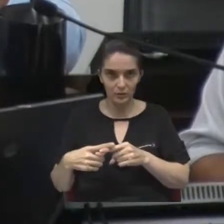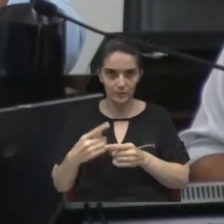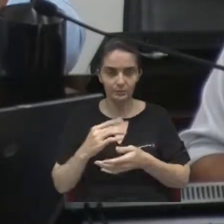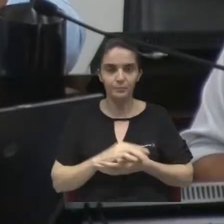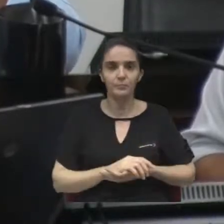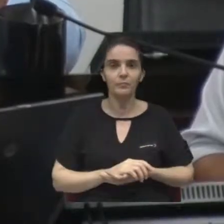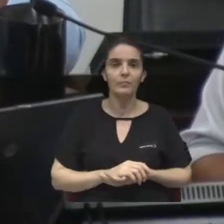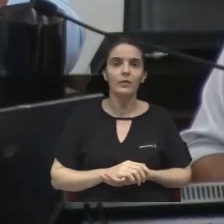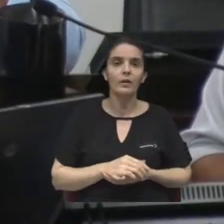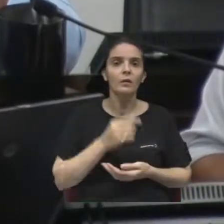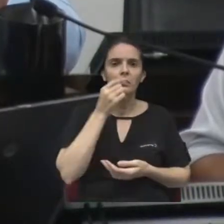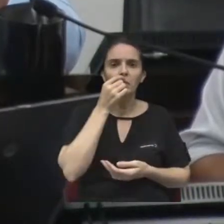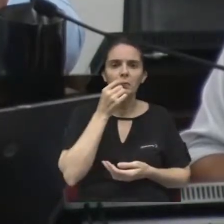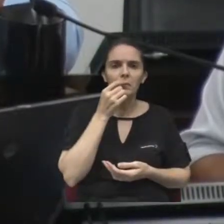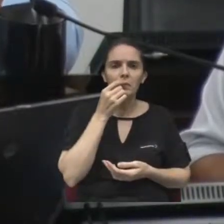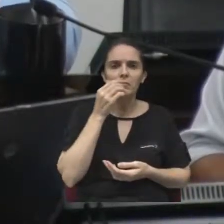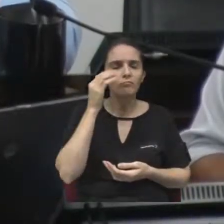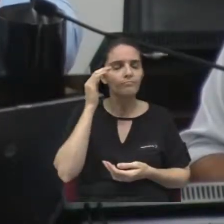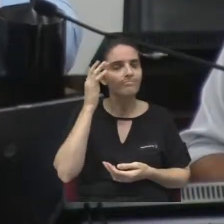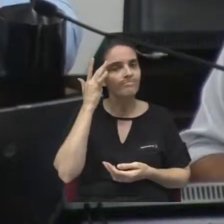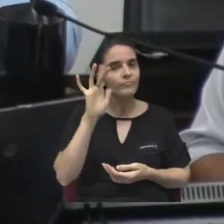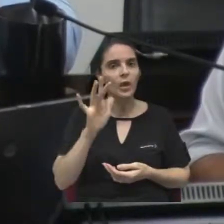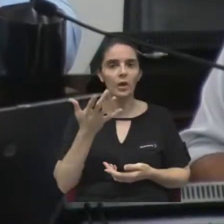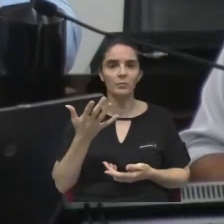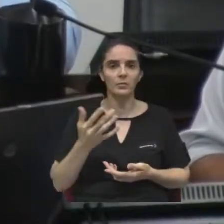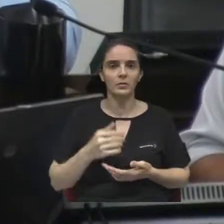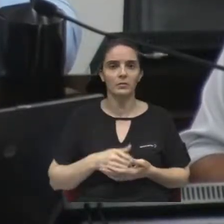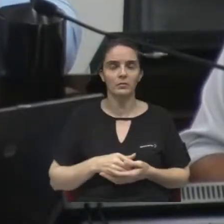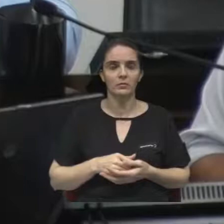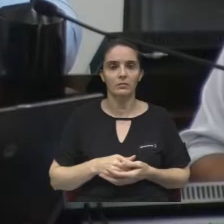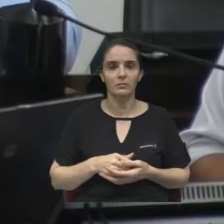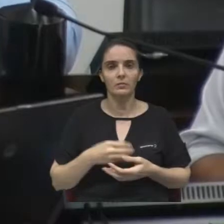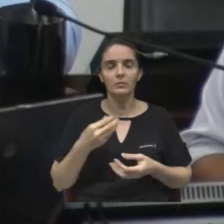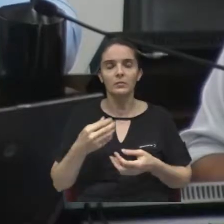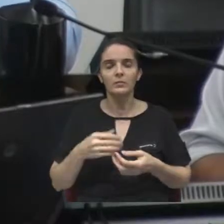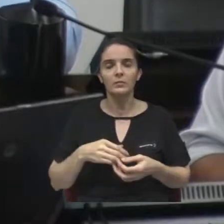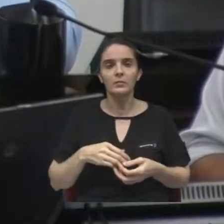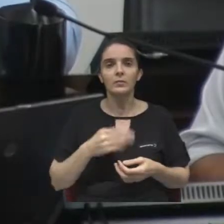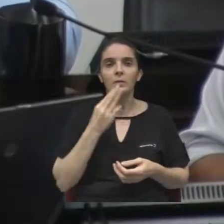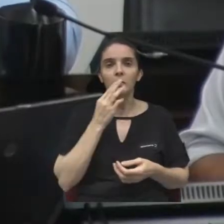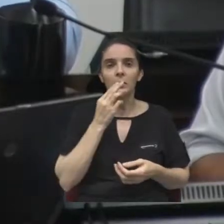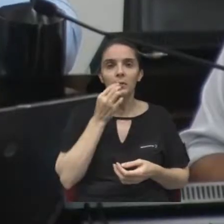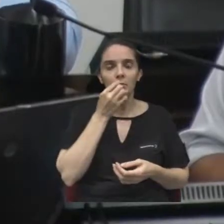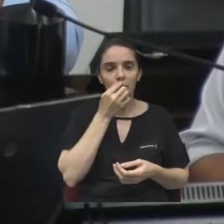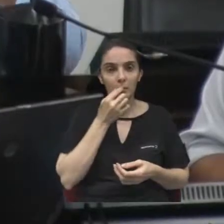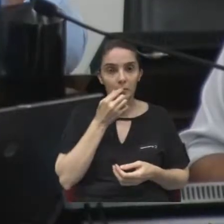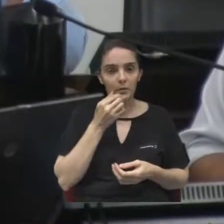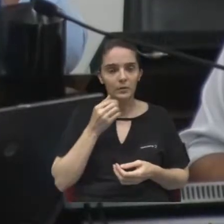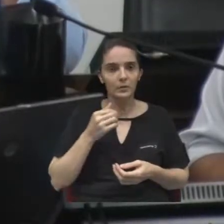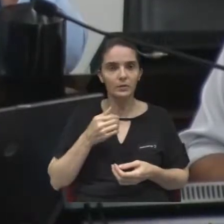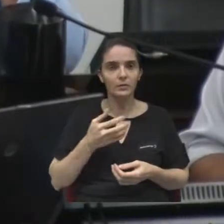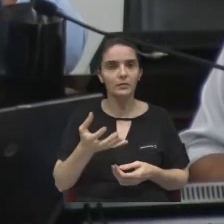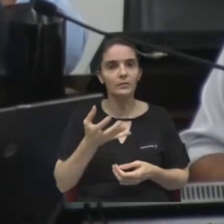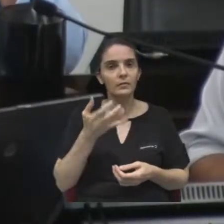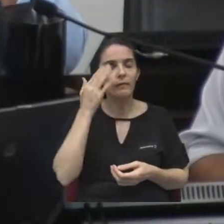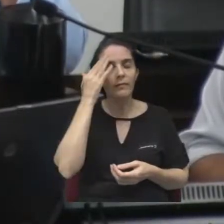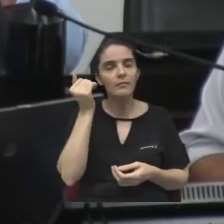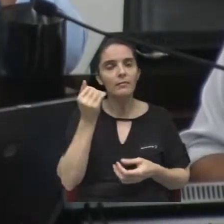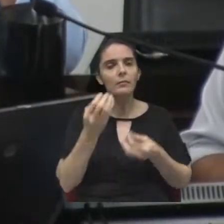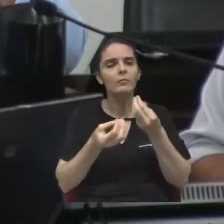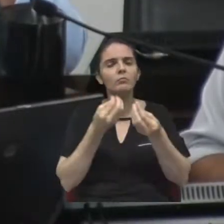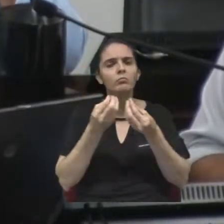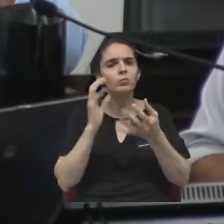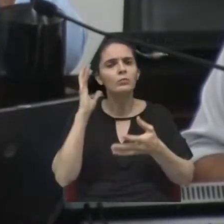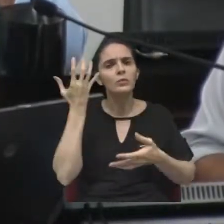de entender, na verdade, qual o procedimento adotado pela Secretaria quando há uma recusa, quais são